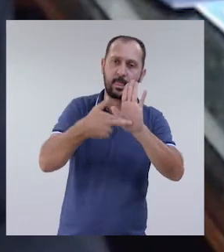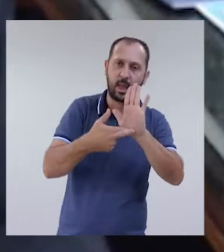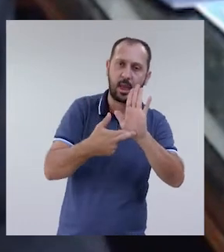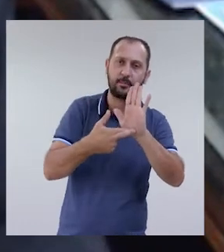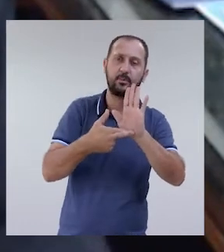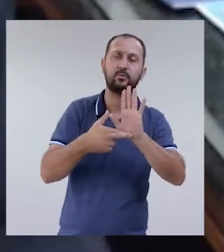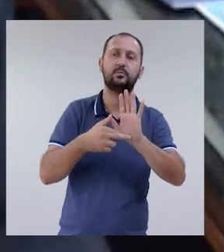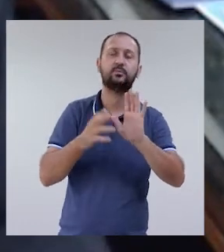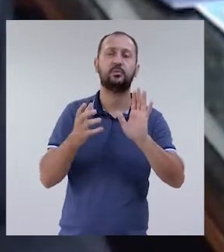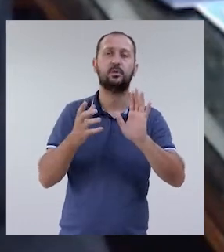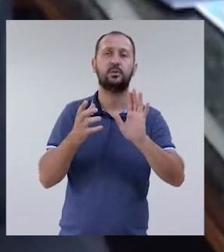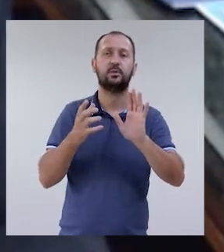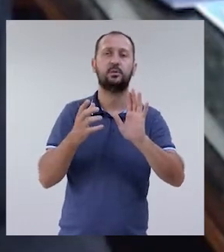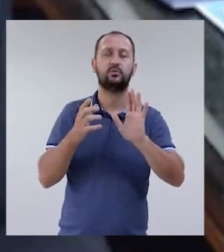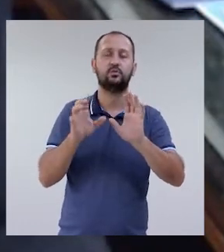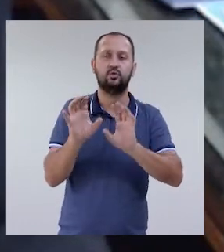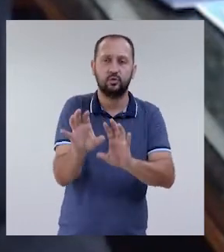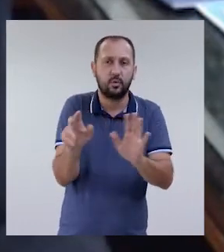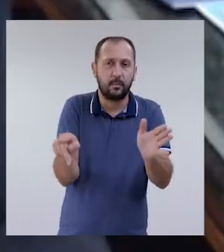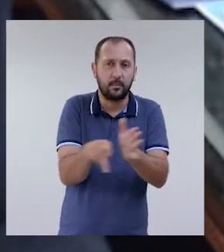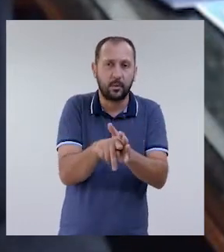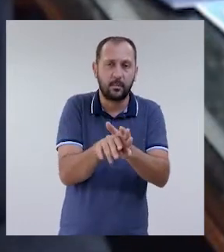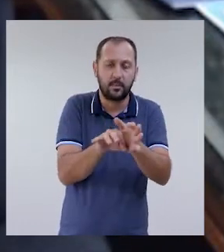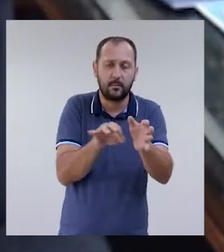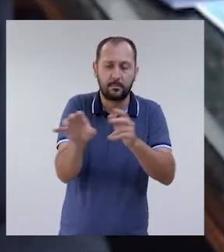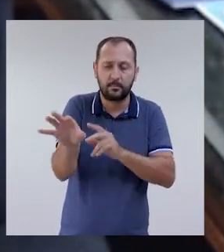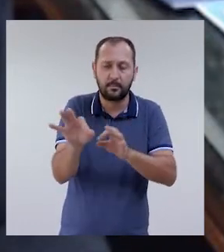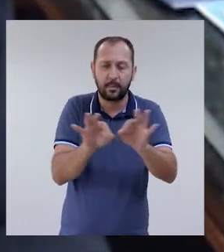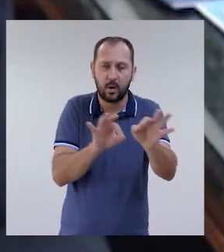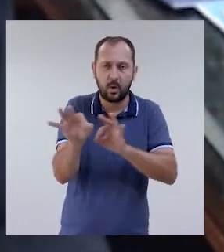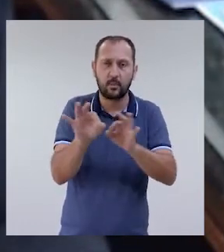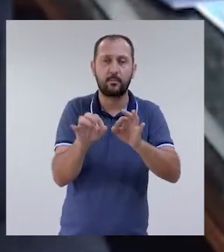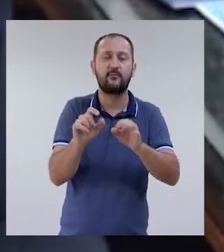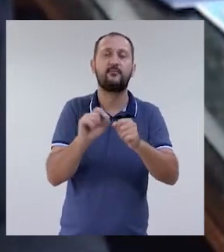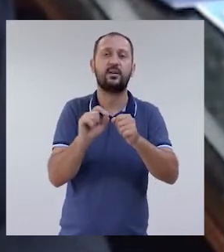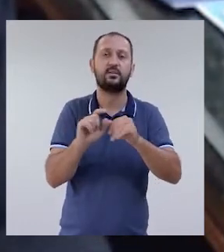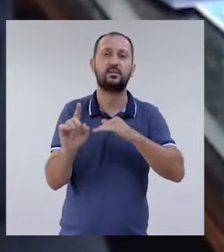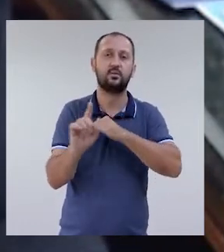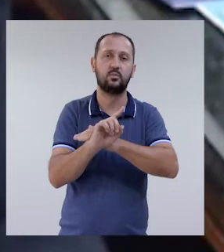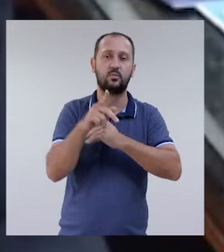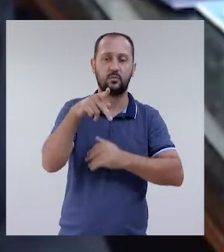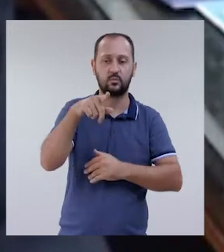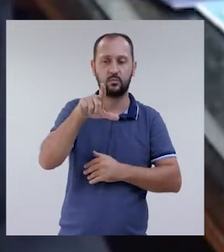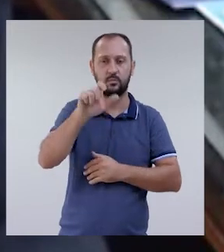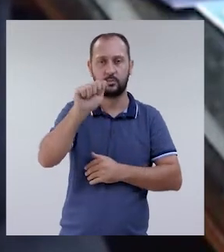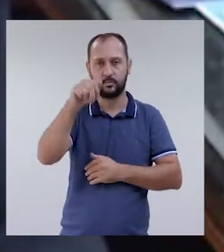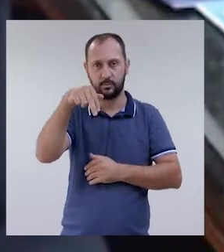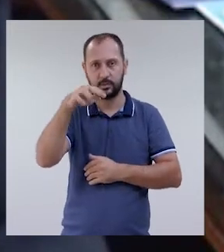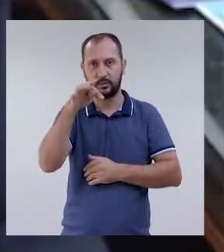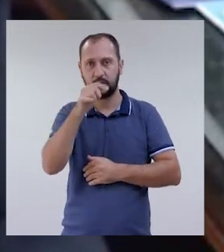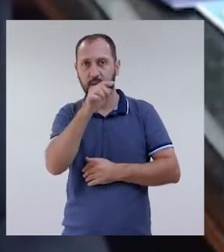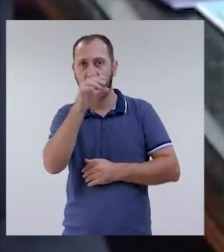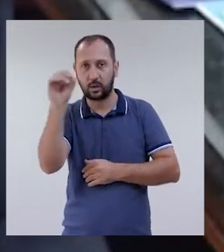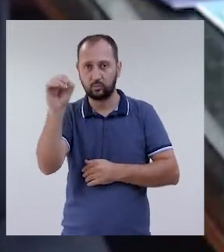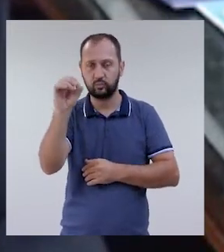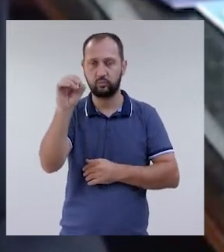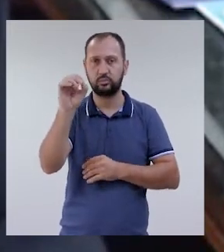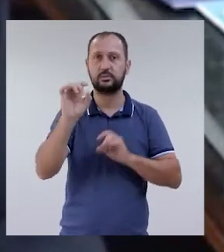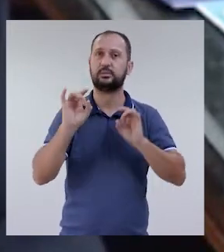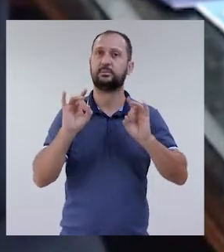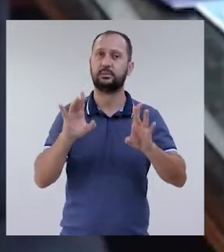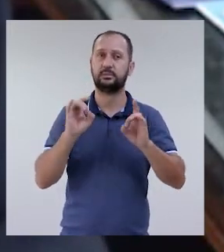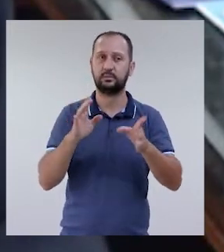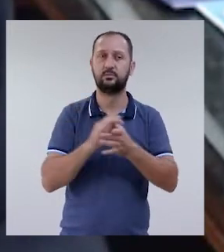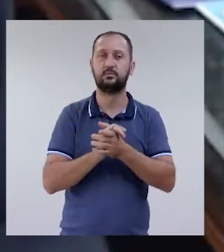normas das medidas necessárias para a regulamentação do plantão extraordinário que foi instituído pelo